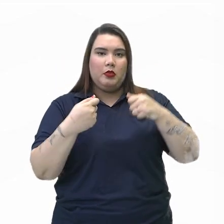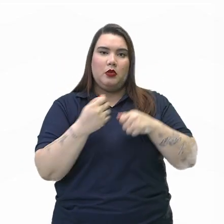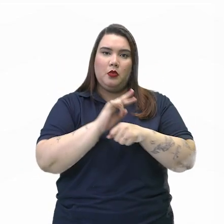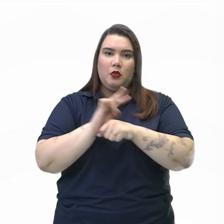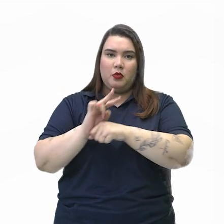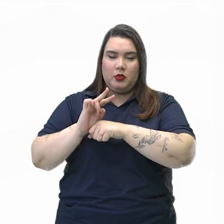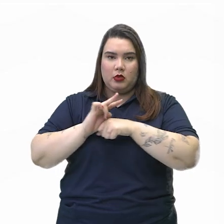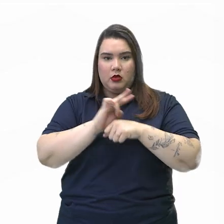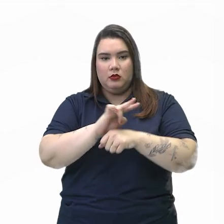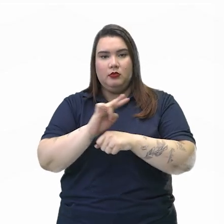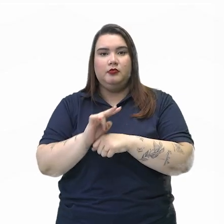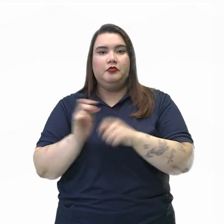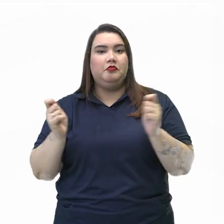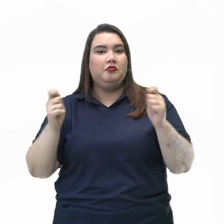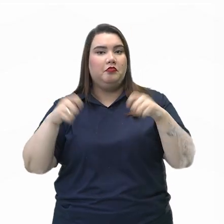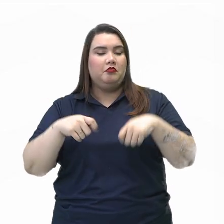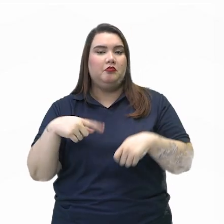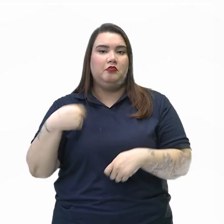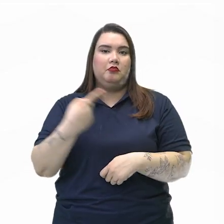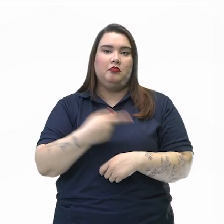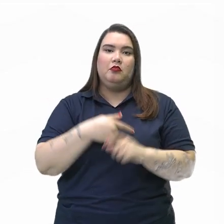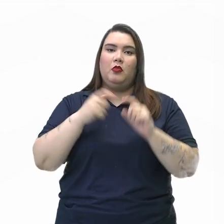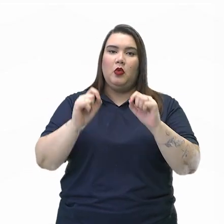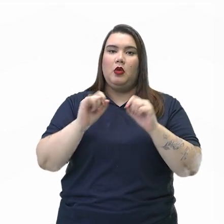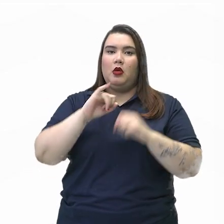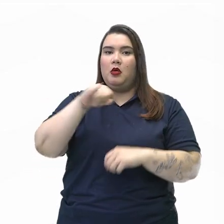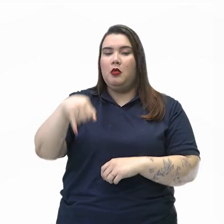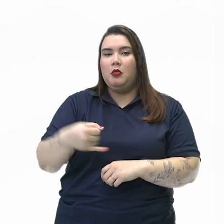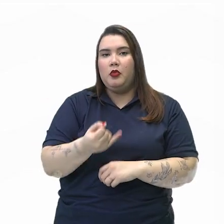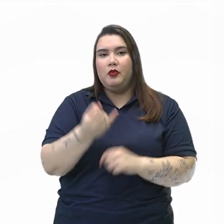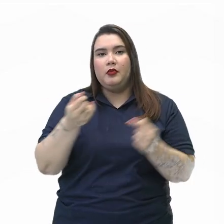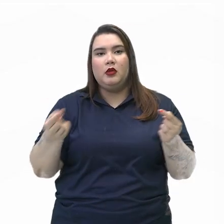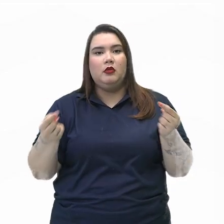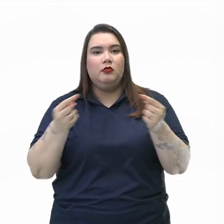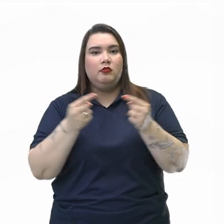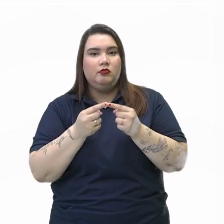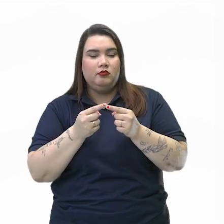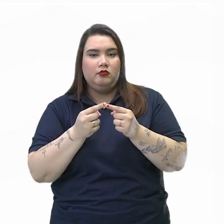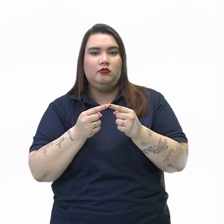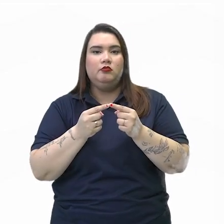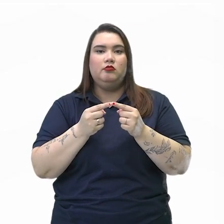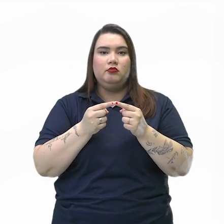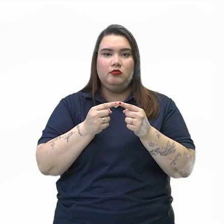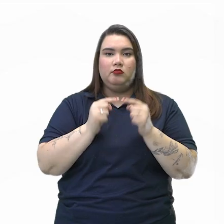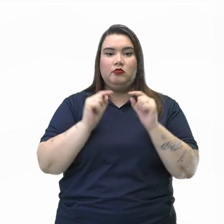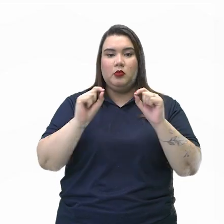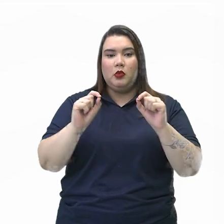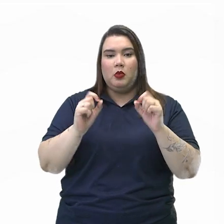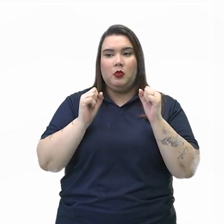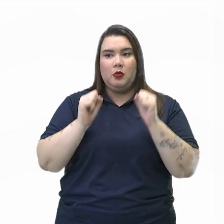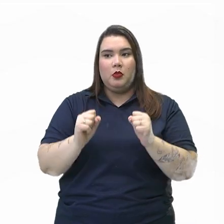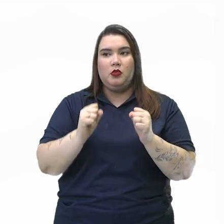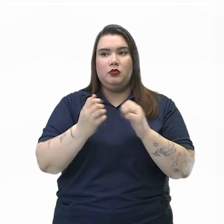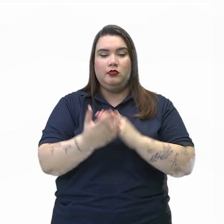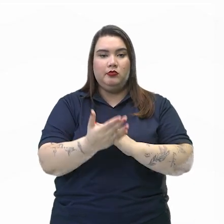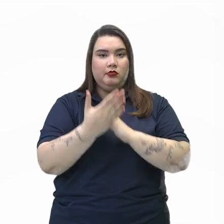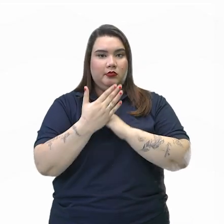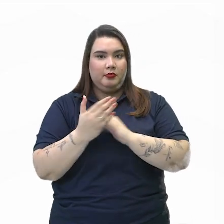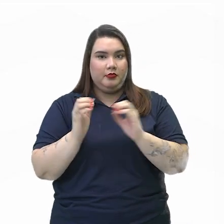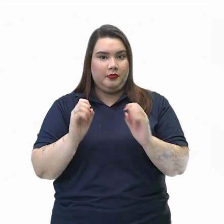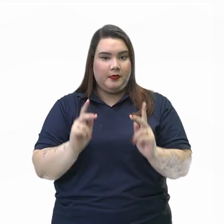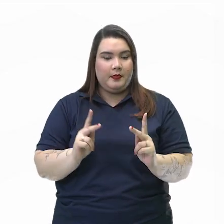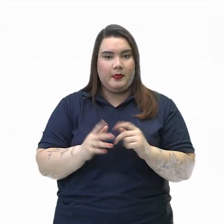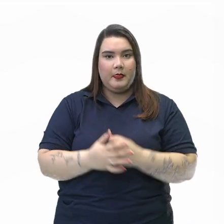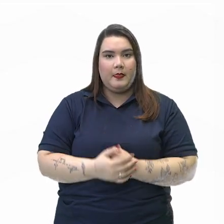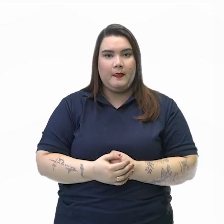preservado para que nós possamos, então, aproveitar ao máximo aí o que ele pode nos oferecer.